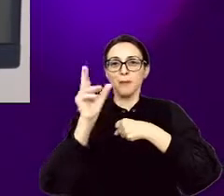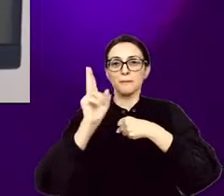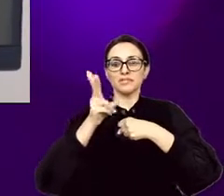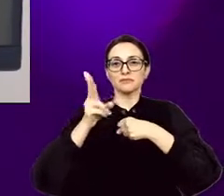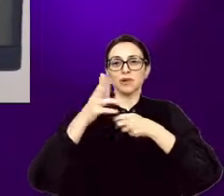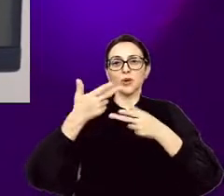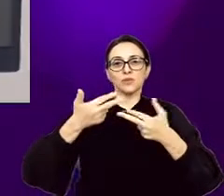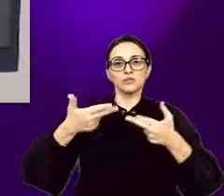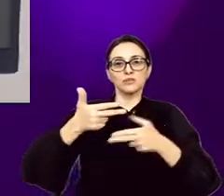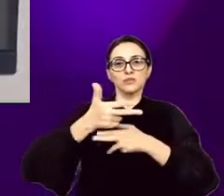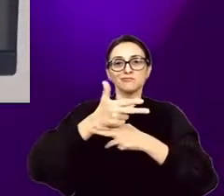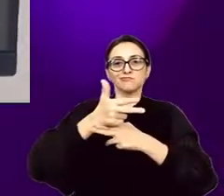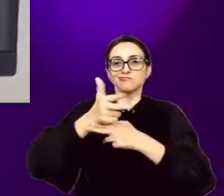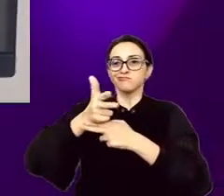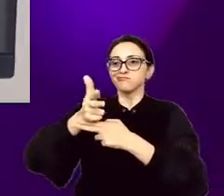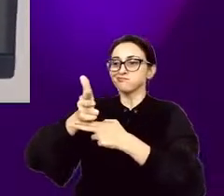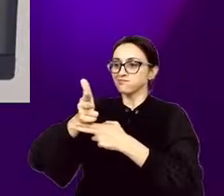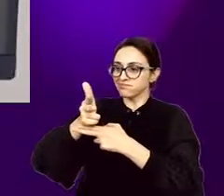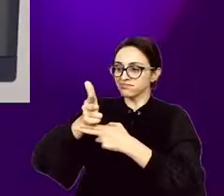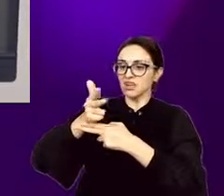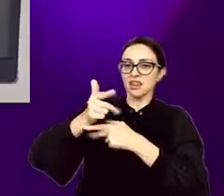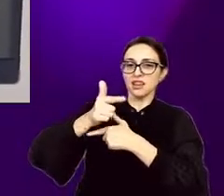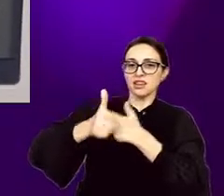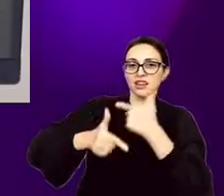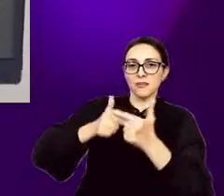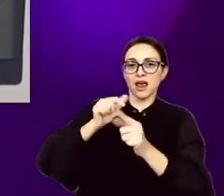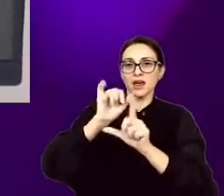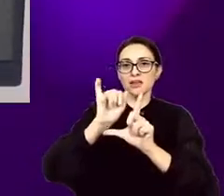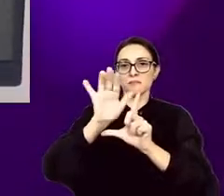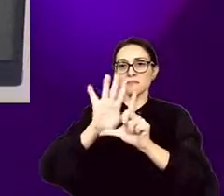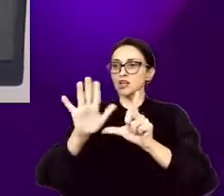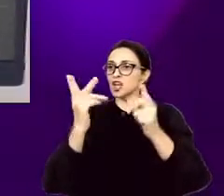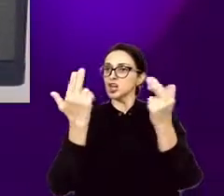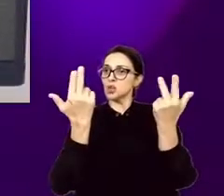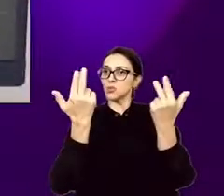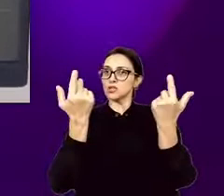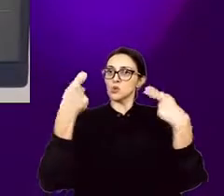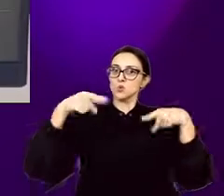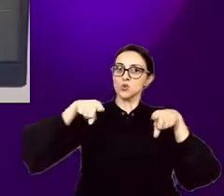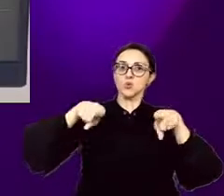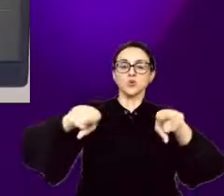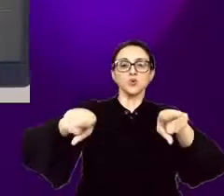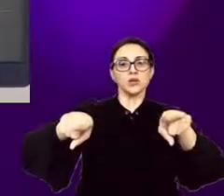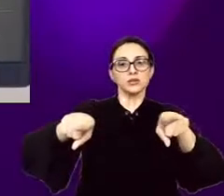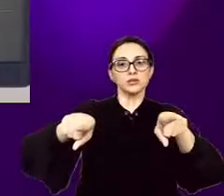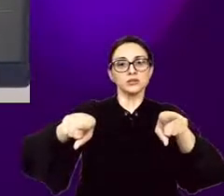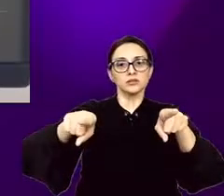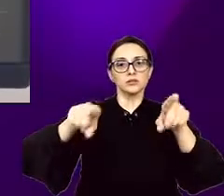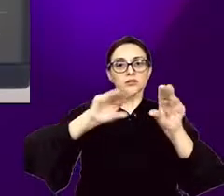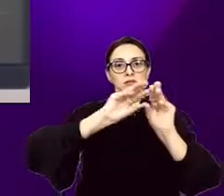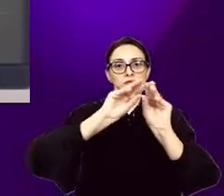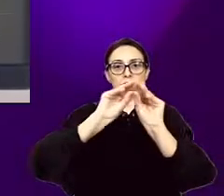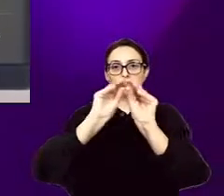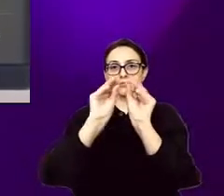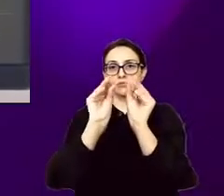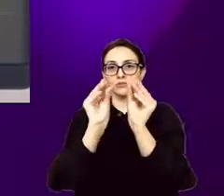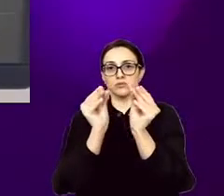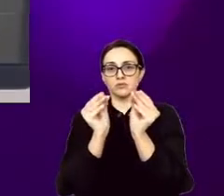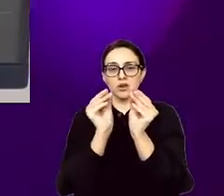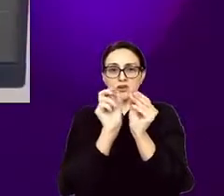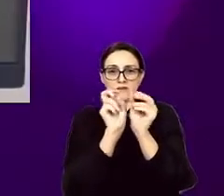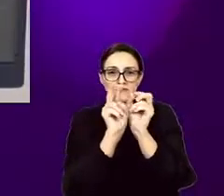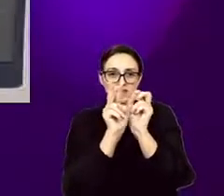Mas como que a gente vai trabalhar aqui nas duas imagens ao mesmo tempo. Então, a gente consegue fazer a medialização desse cup, né?